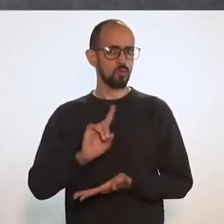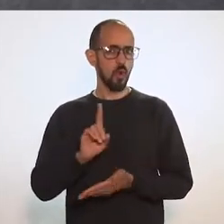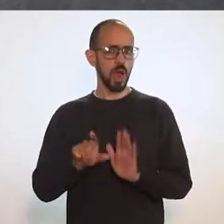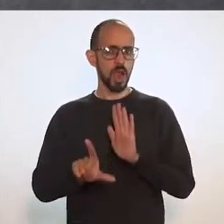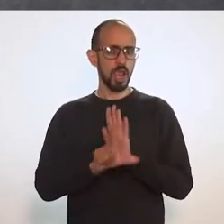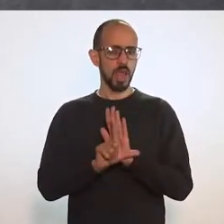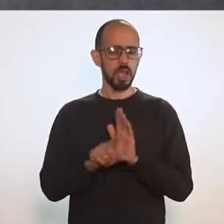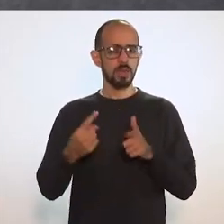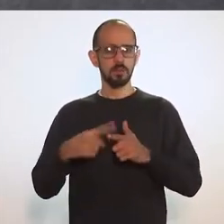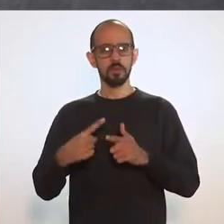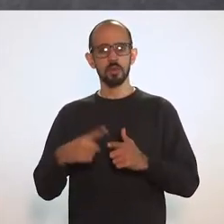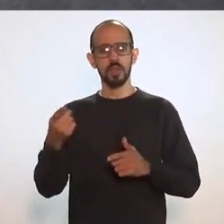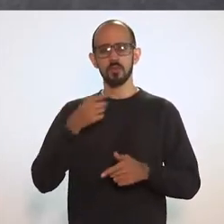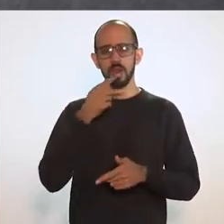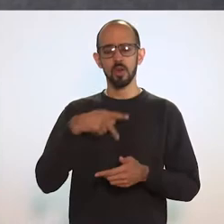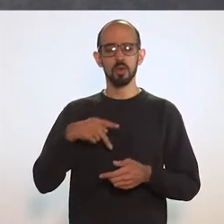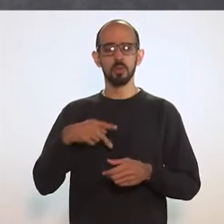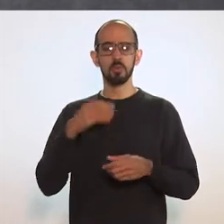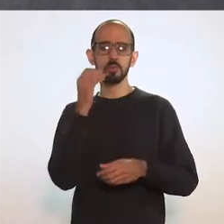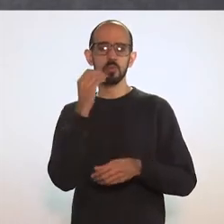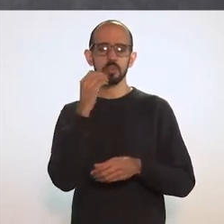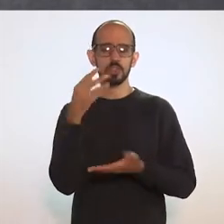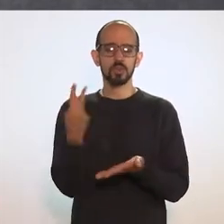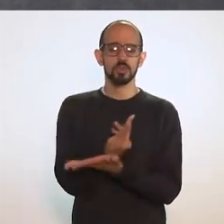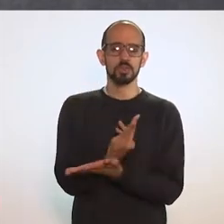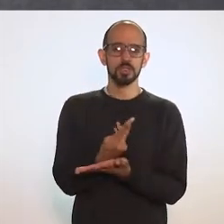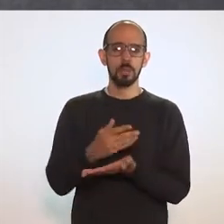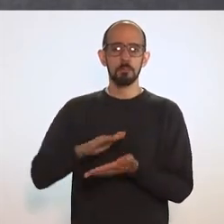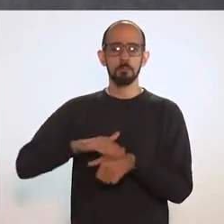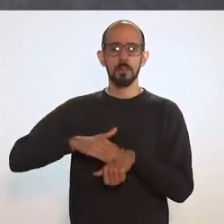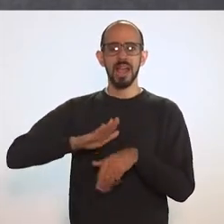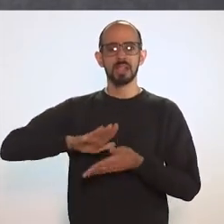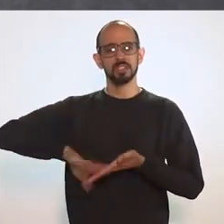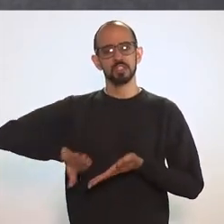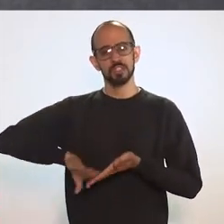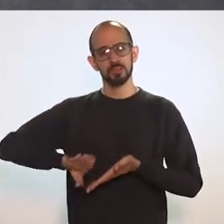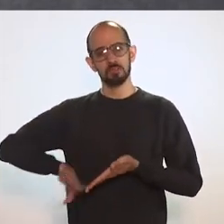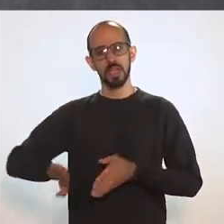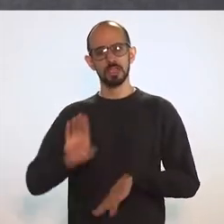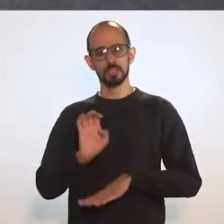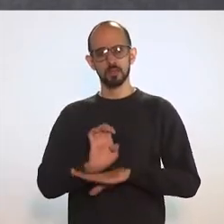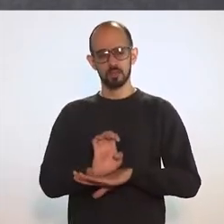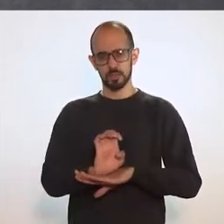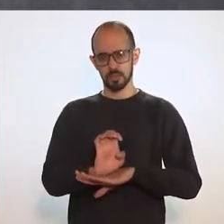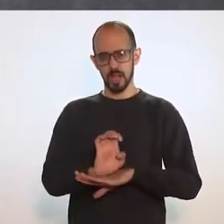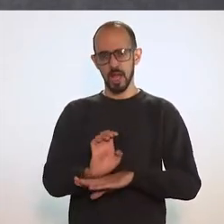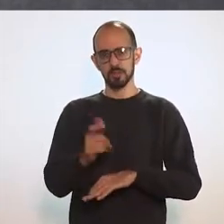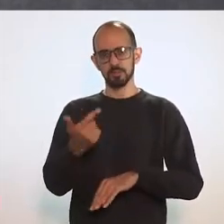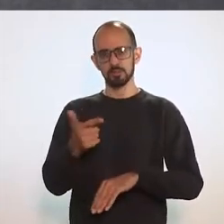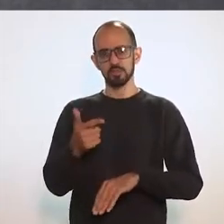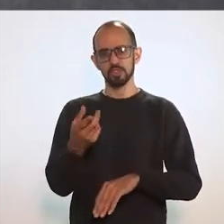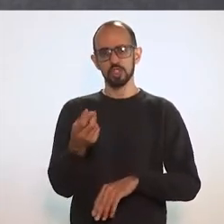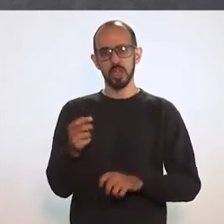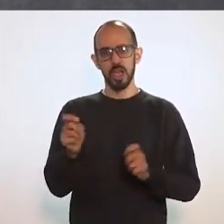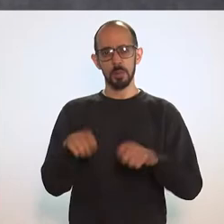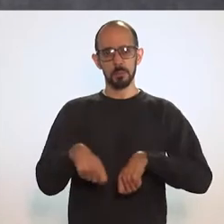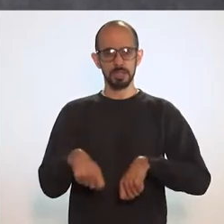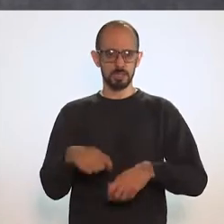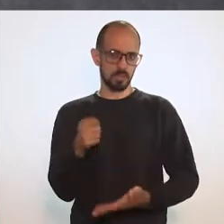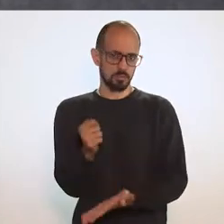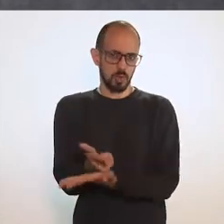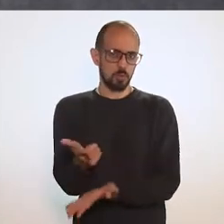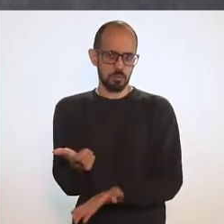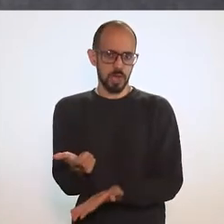projeto, alegando que isso poderia provocar um aumento de despesas, né, para o estado, e que não haveria recursos disponíveis para